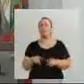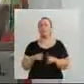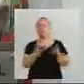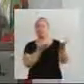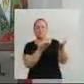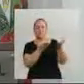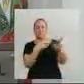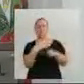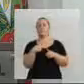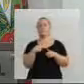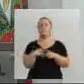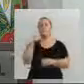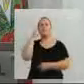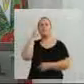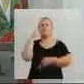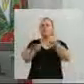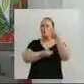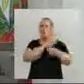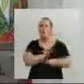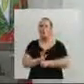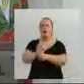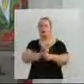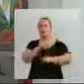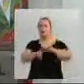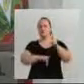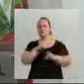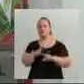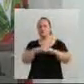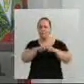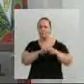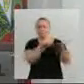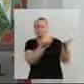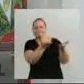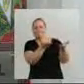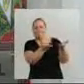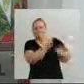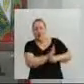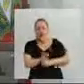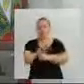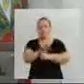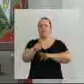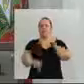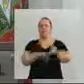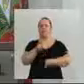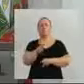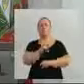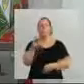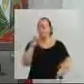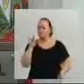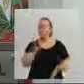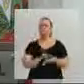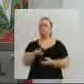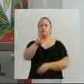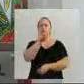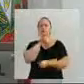povo, na nossa gente, é que essa intervenção foi necessária. E tenho certeza, tenho certeza, trará os resultados necessários para